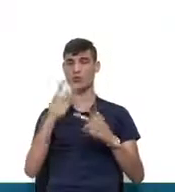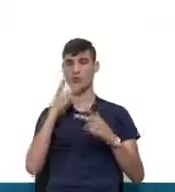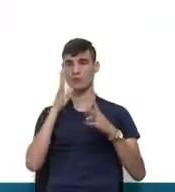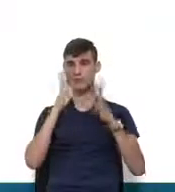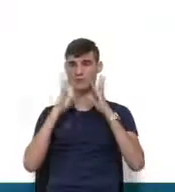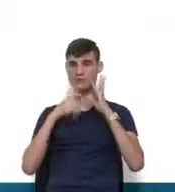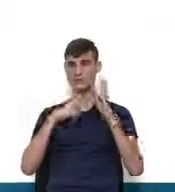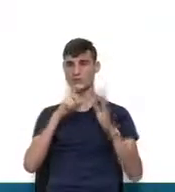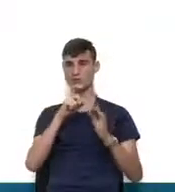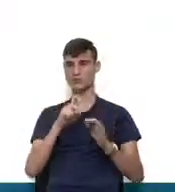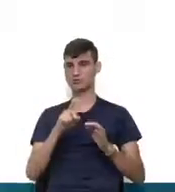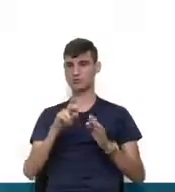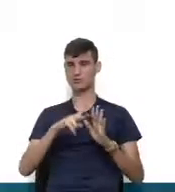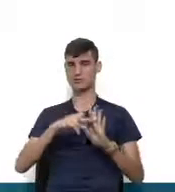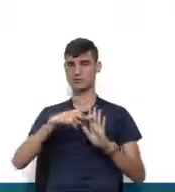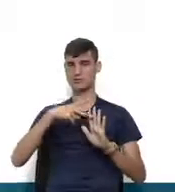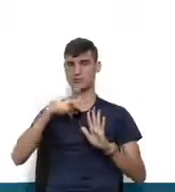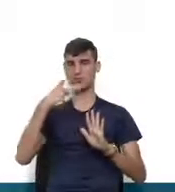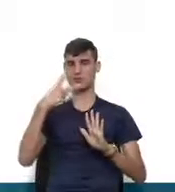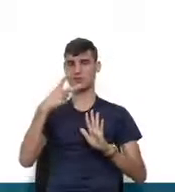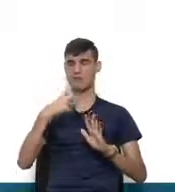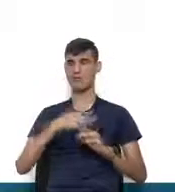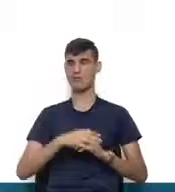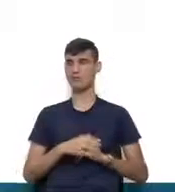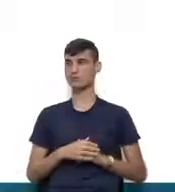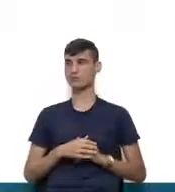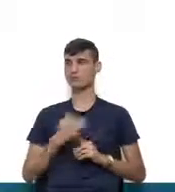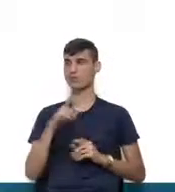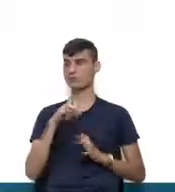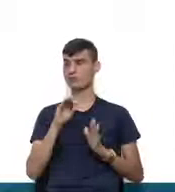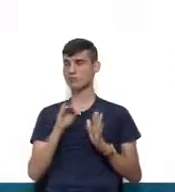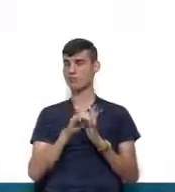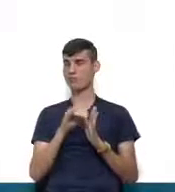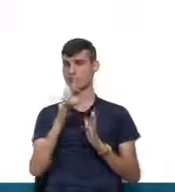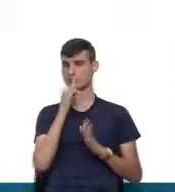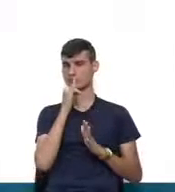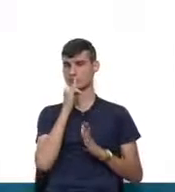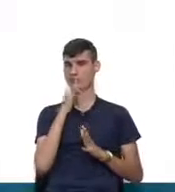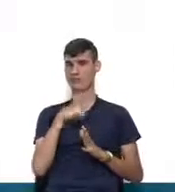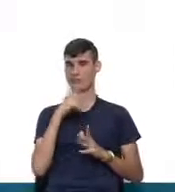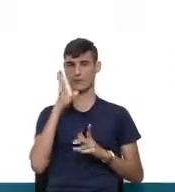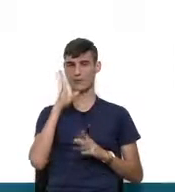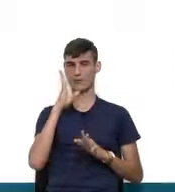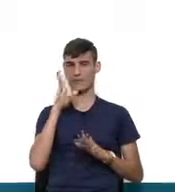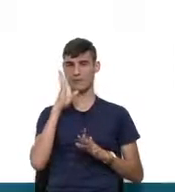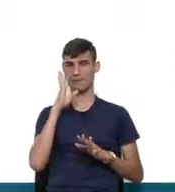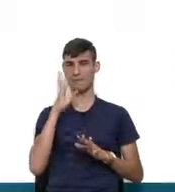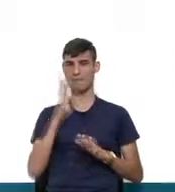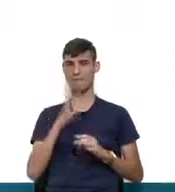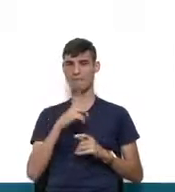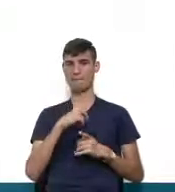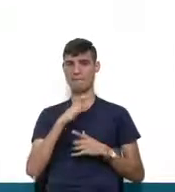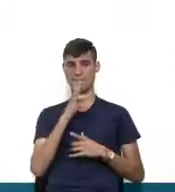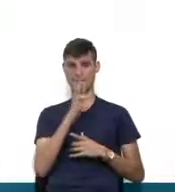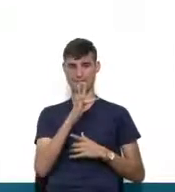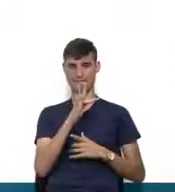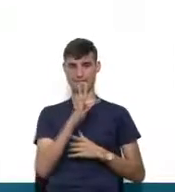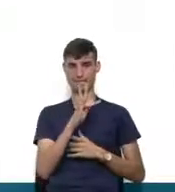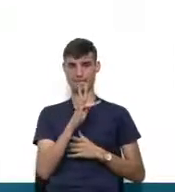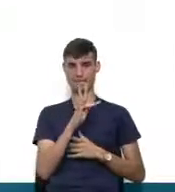no meu x elevado ao quadrado. Se eu pegar, por exemplo, pensando aqui que o